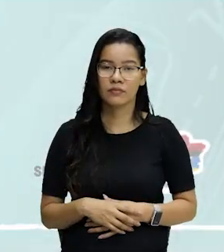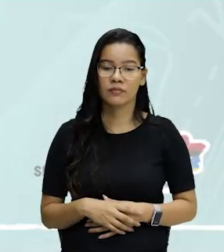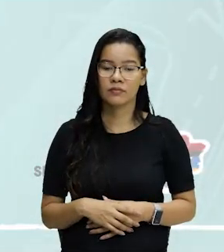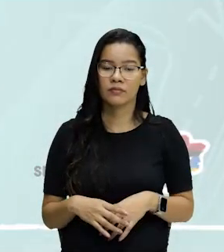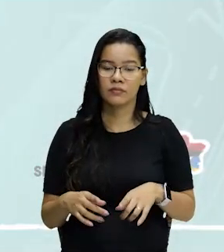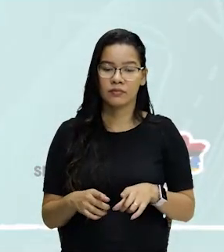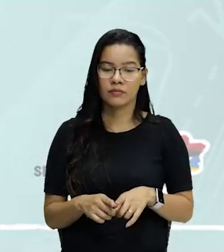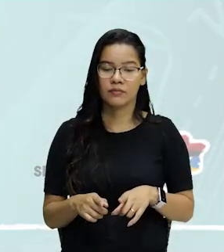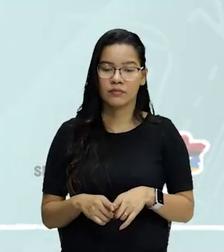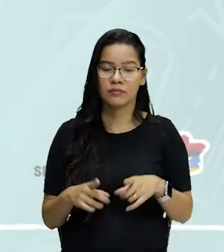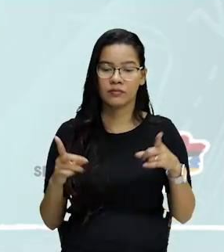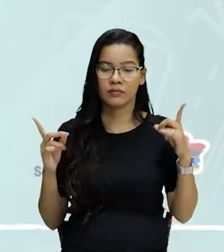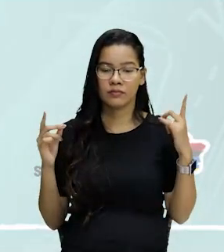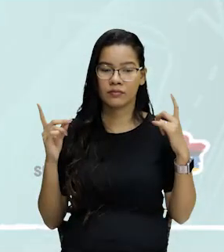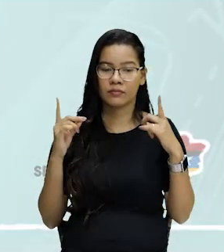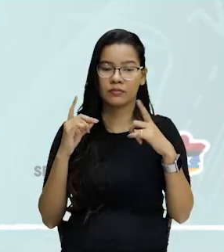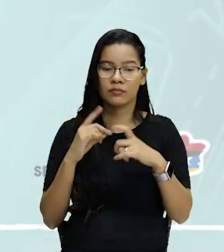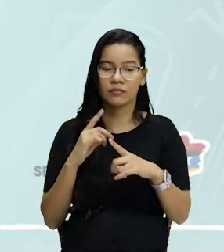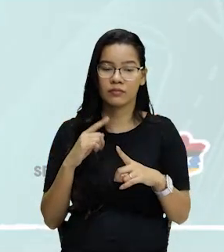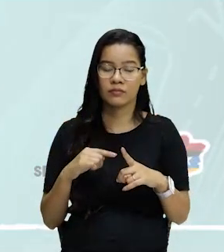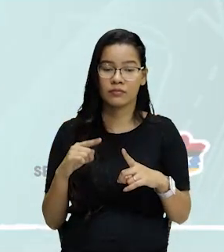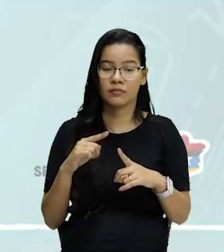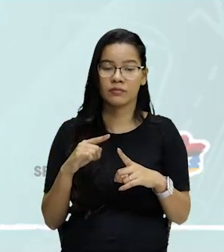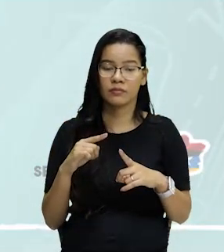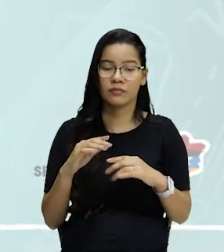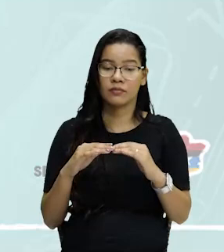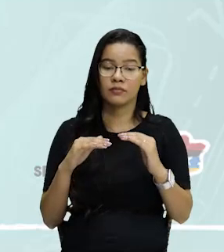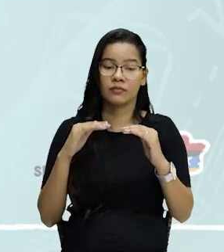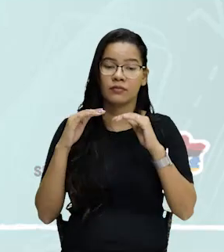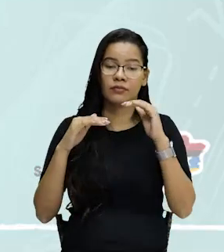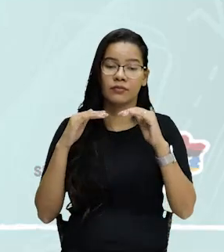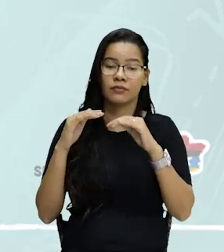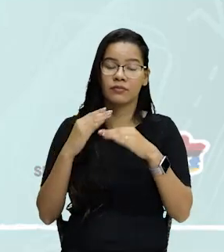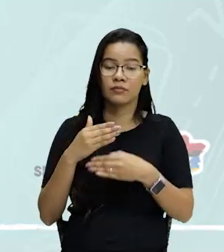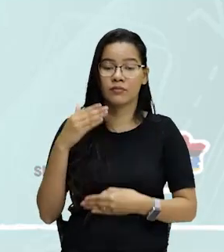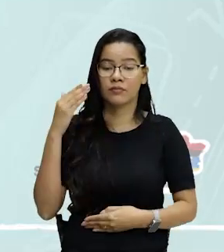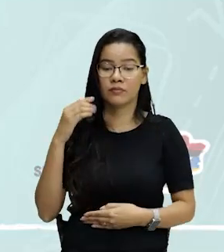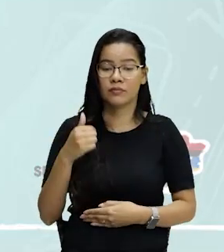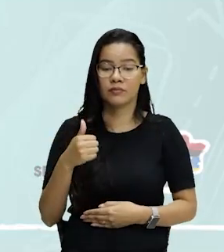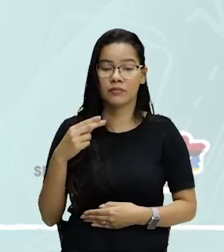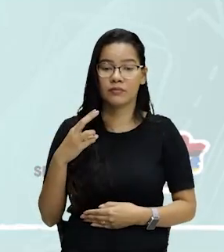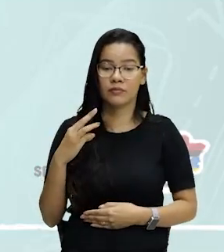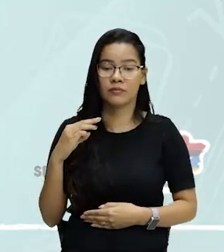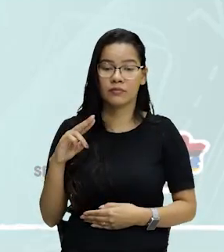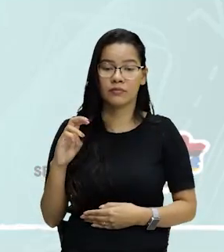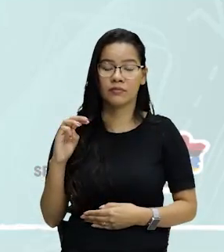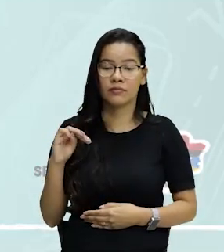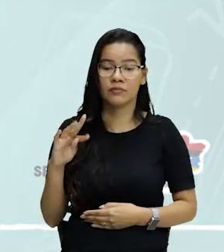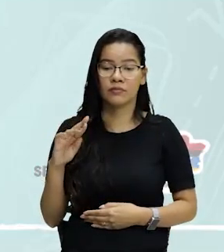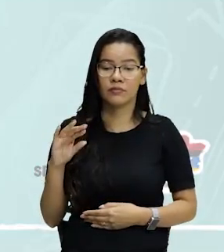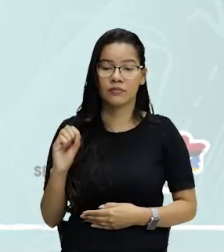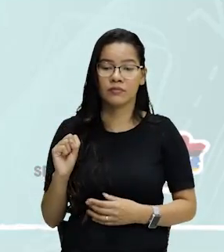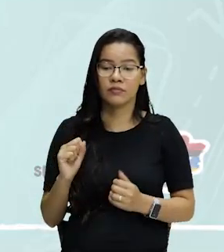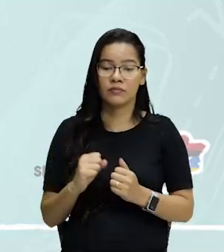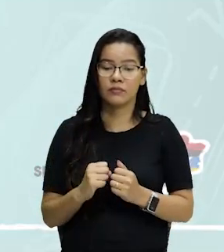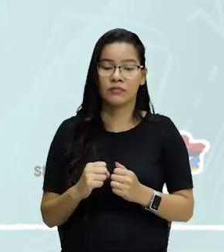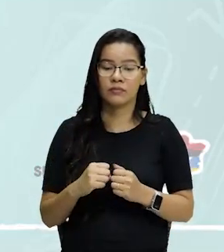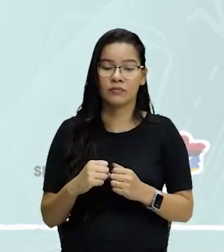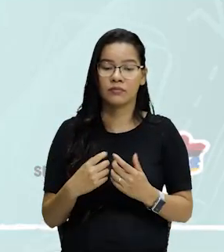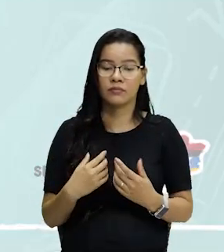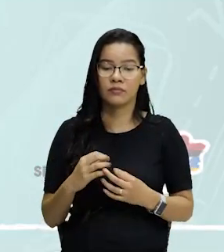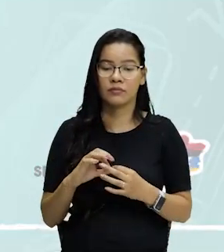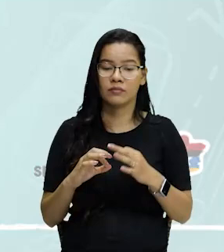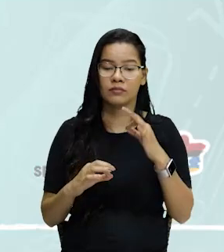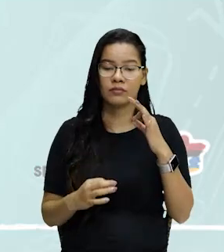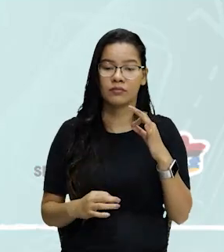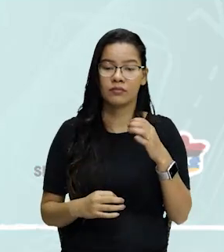Escalada de dificuldade, o objetivo é subir uma parede de 15 metros, com obstáculos de alta dificuldade em